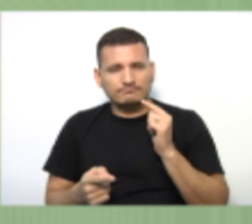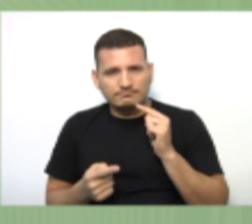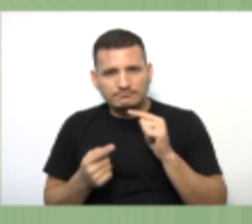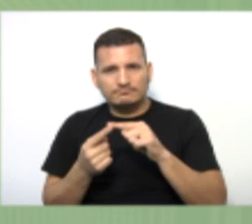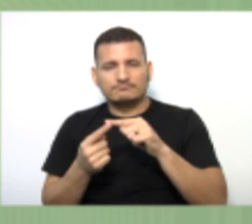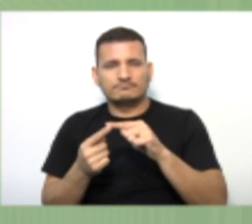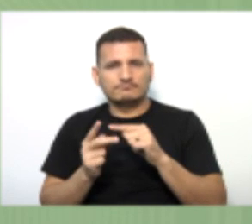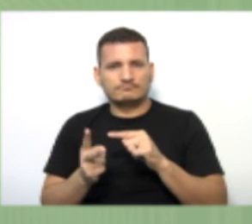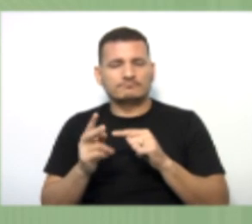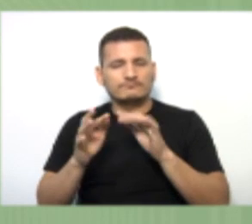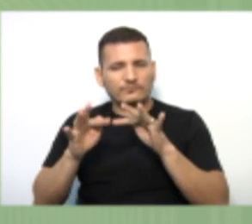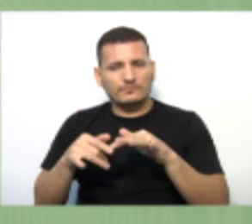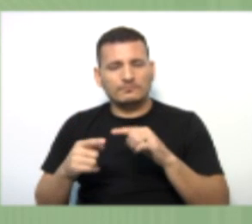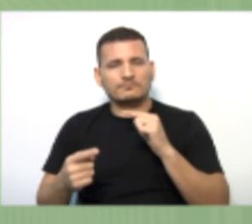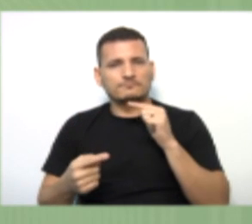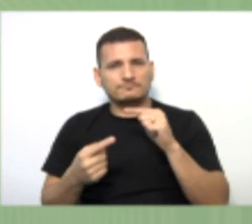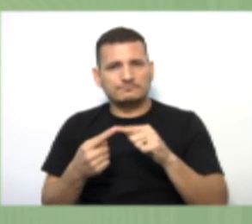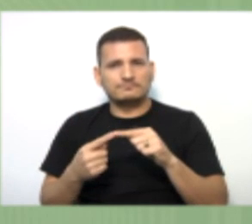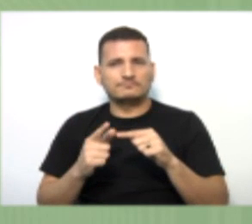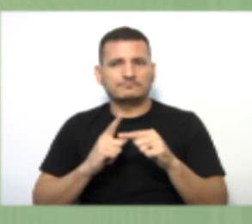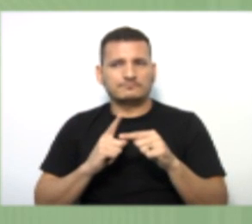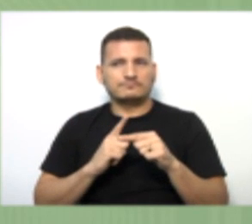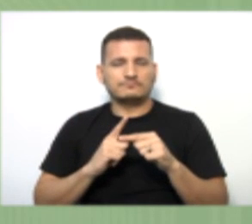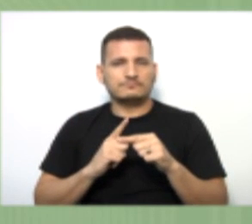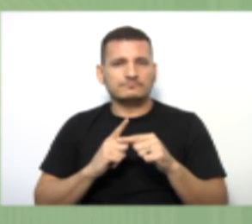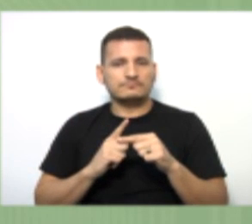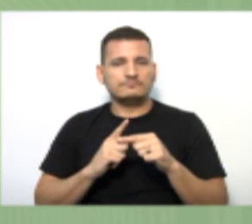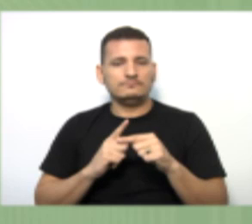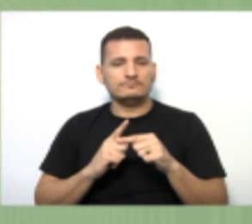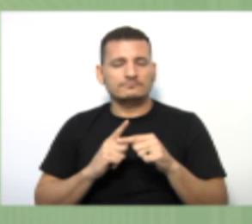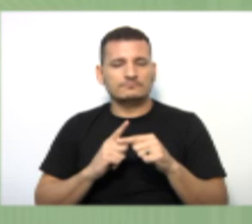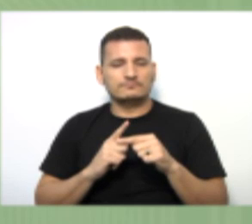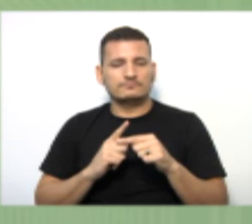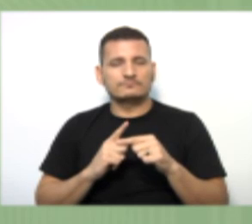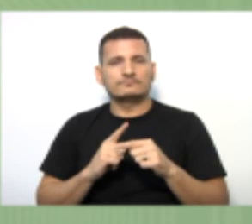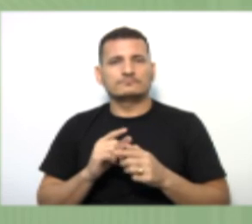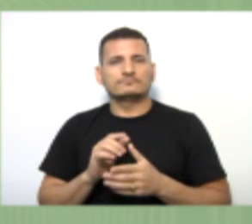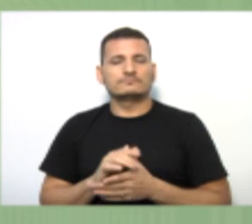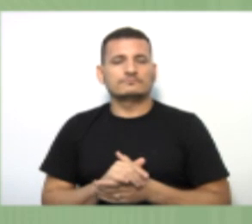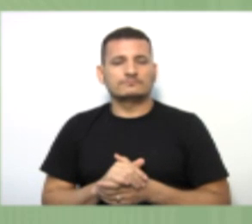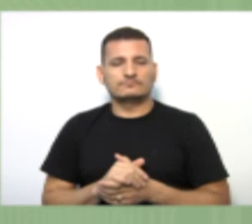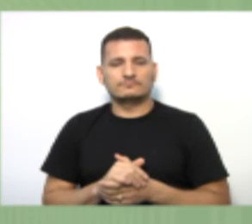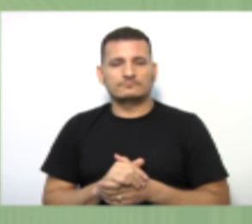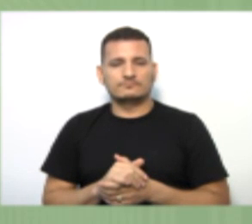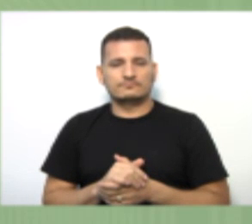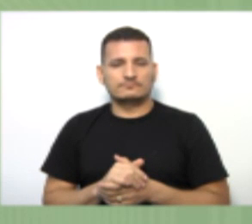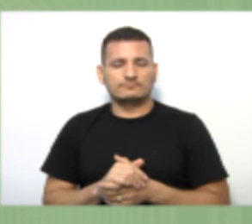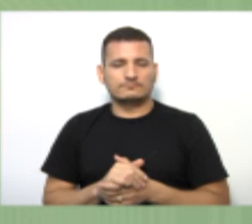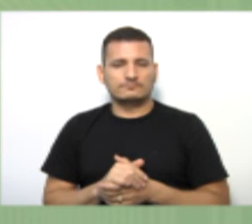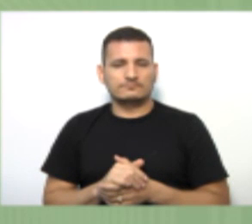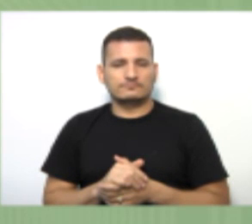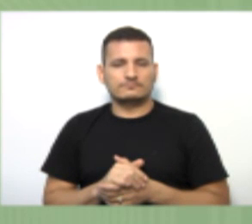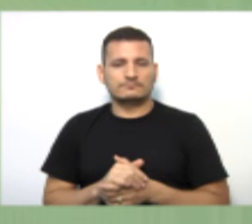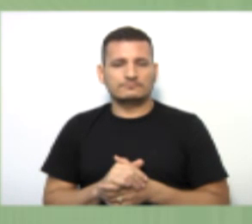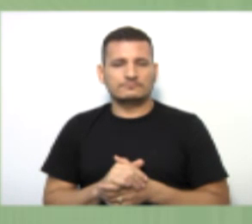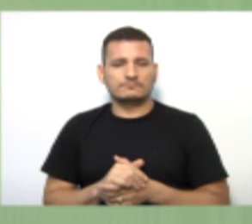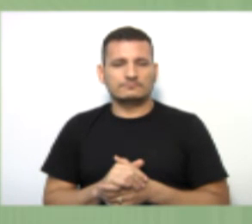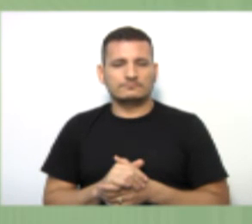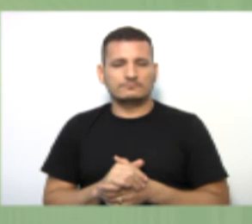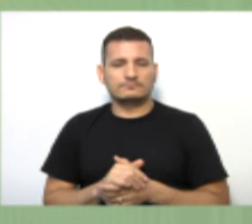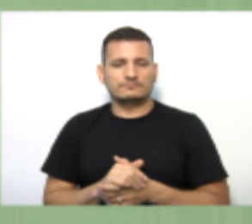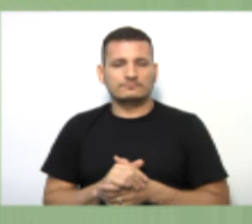objetivo. Sempre no final tem um objetivo a ser alcançado que o algoritmo traz pra gente, tá bom?